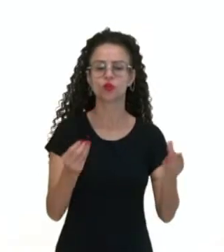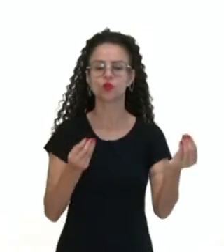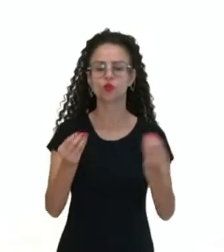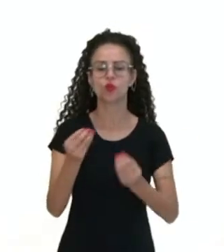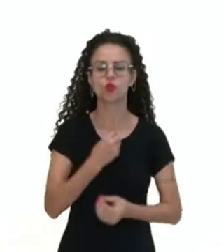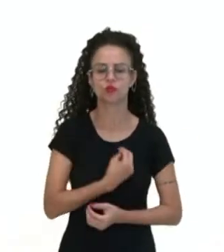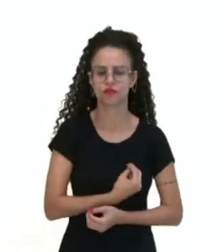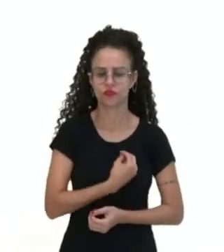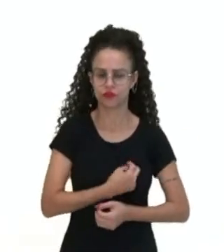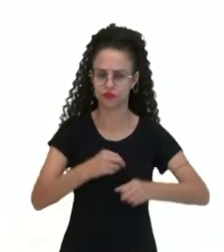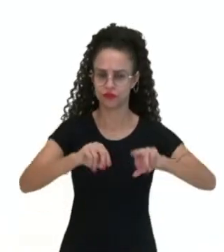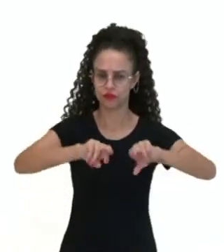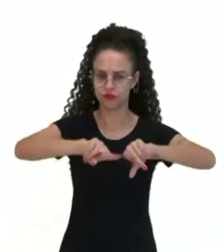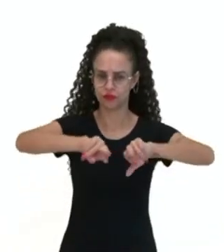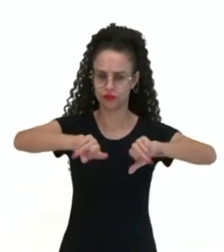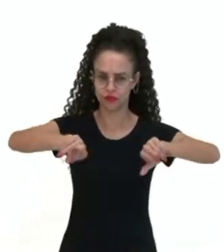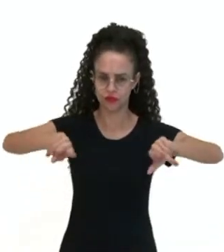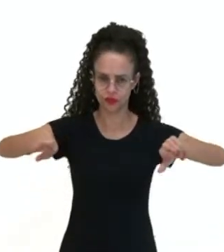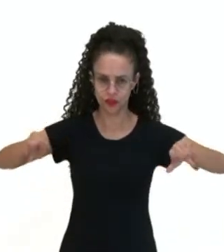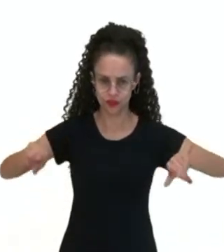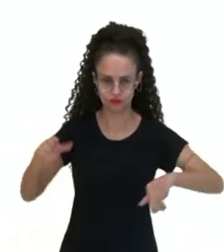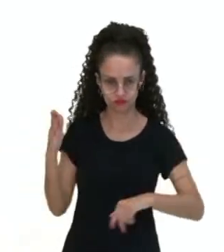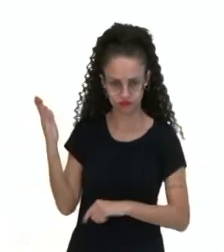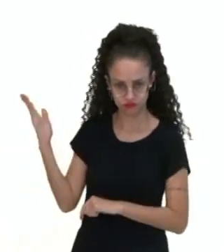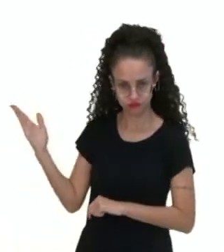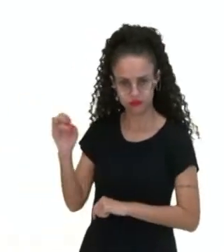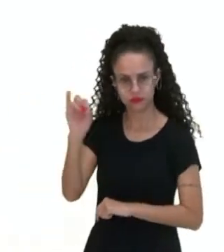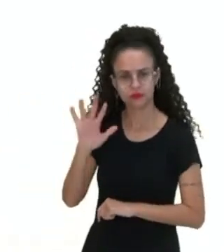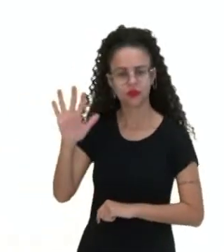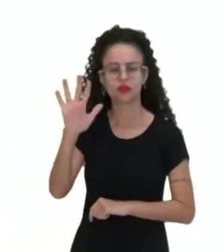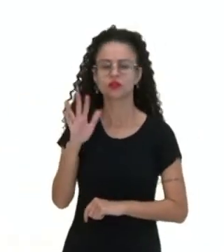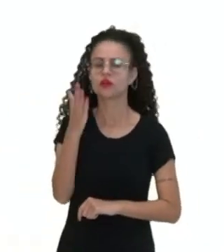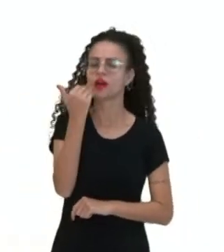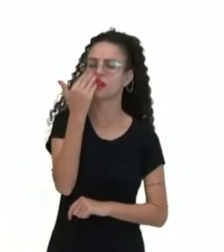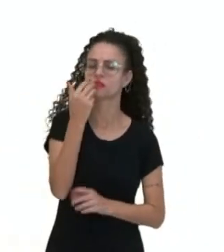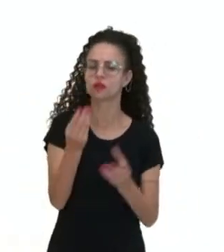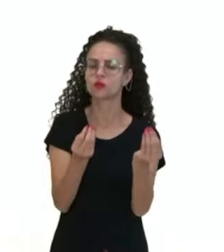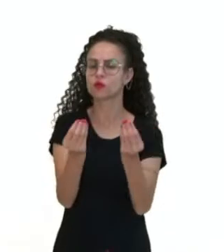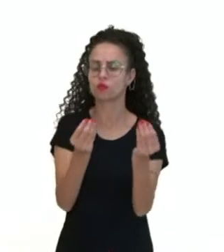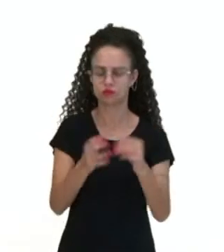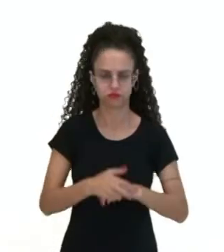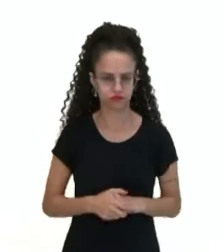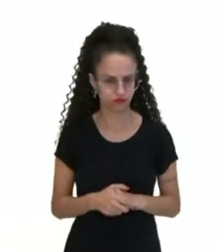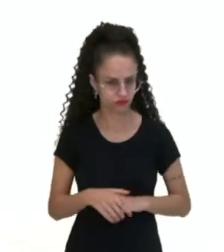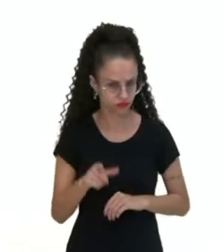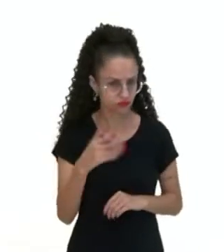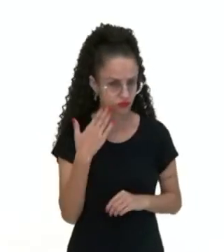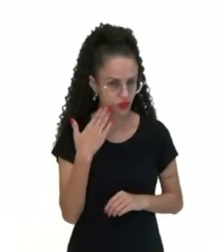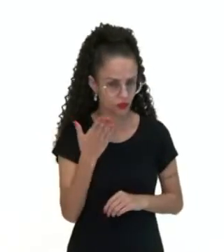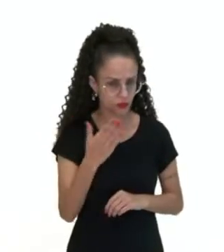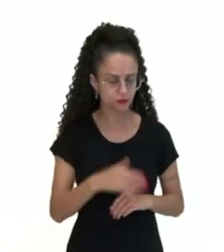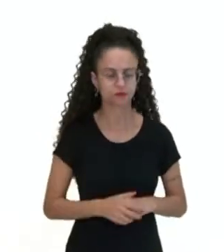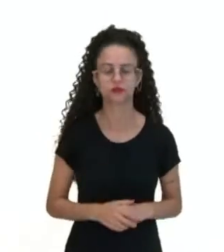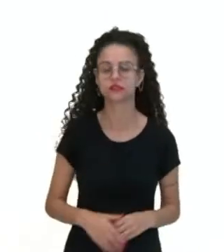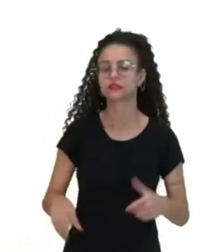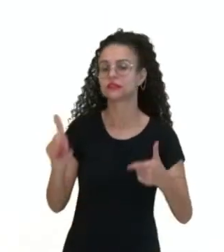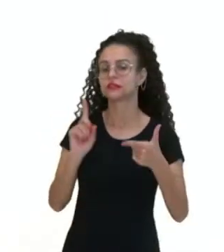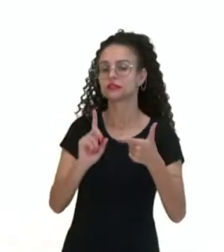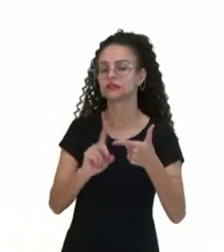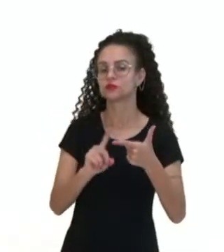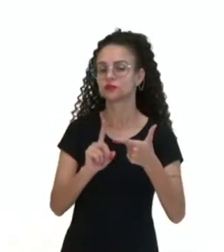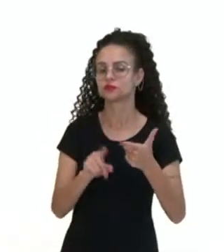seres vivos desta imagem aqui se alimentam? Como? Você tem ideia? A segunda